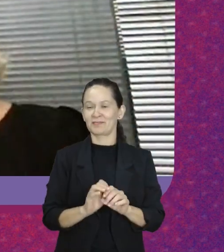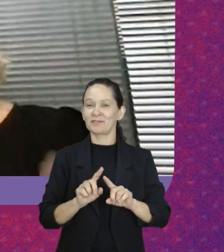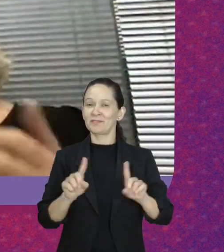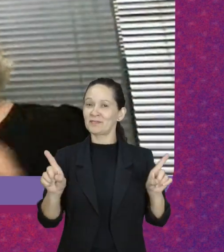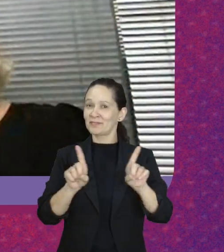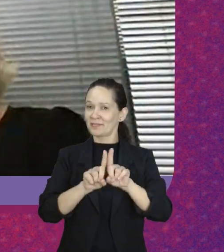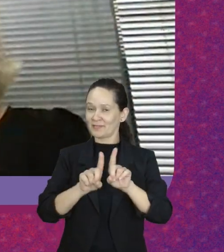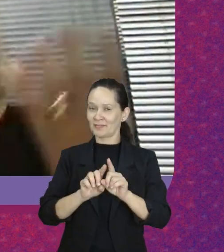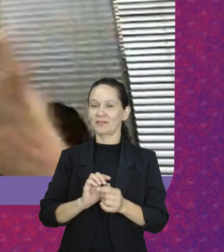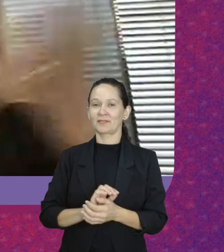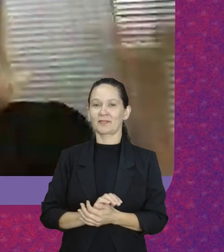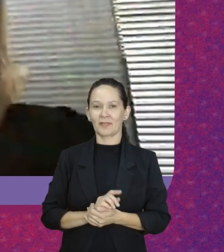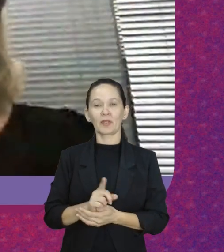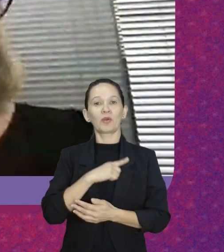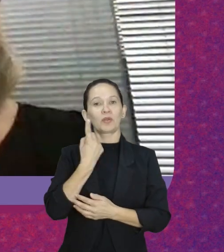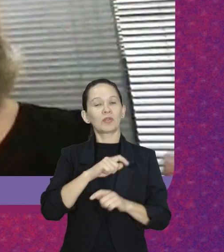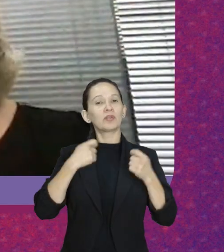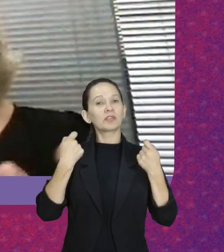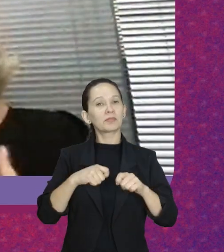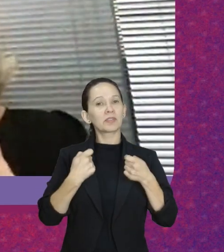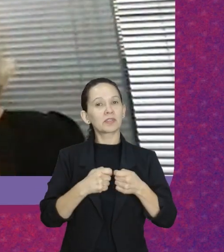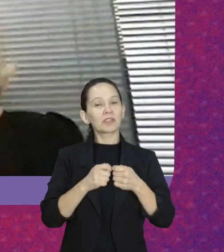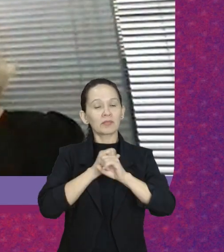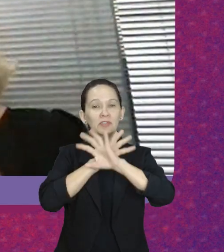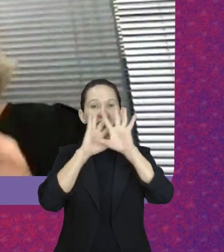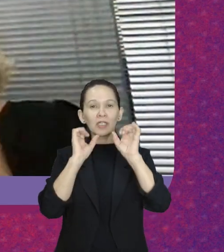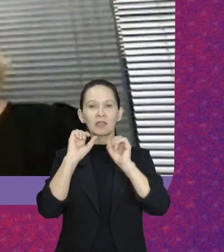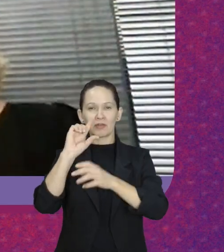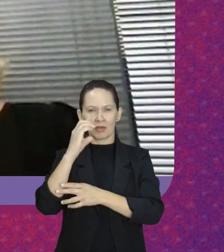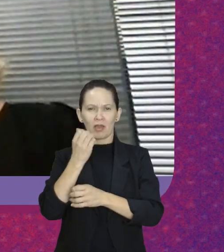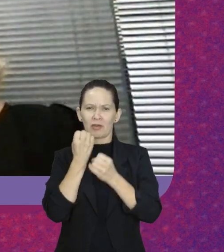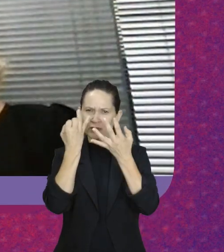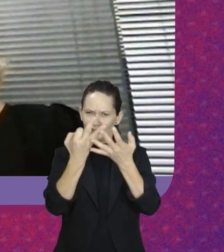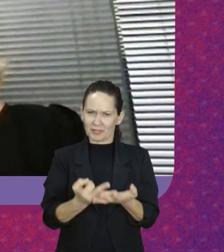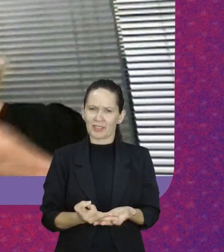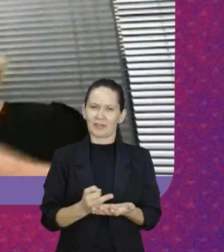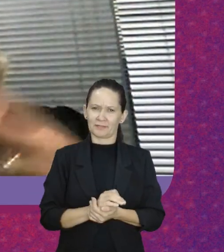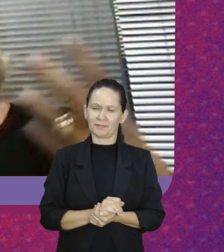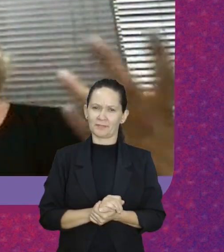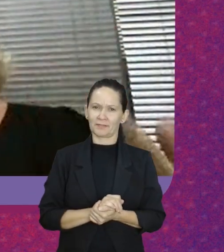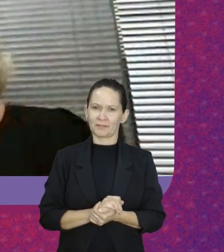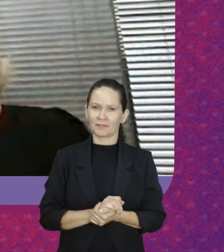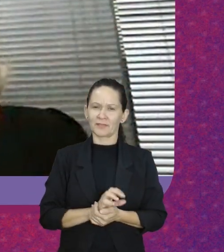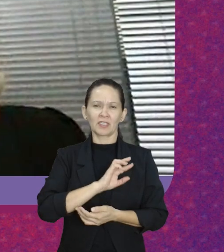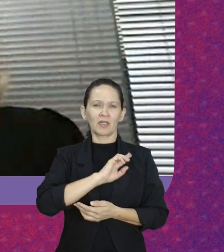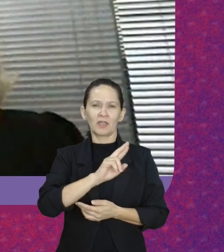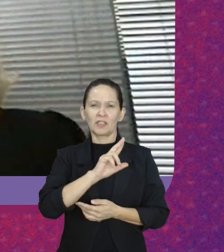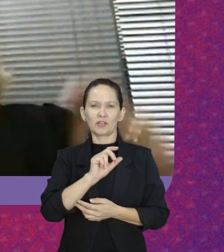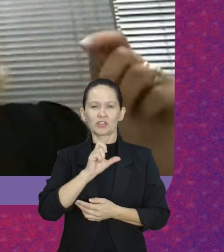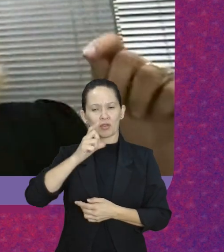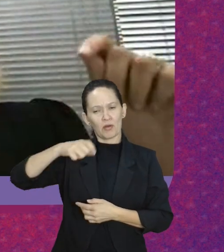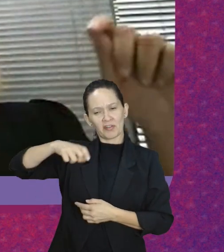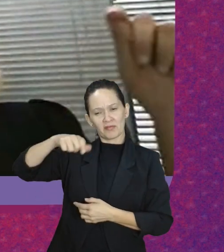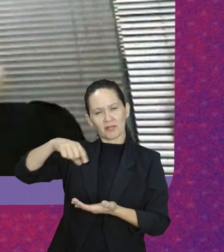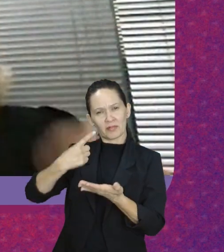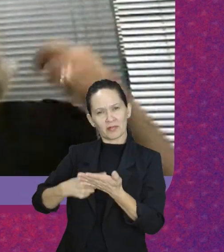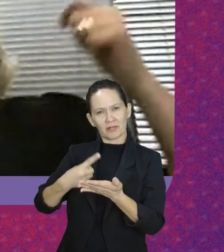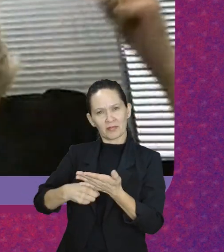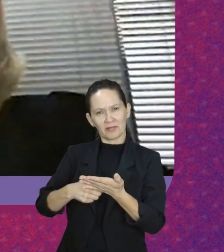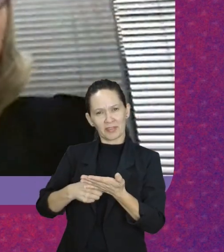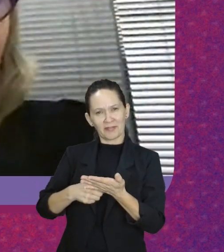contrapartida, né, nós precisamos, e para deixar claro aqui, né, que não apenas os vouchers, né,